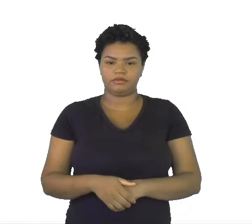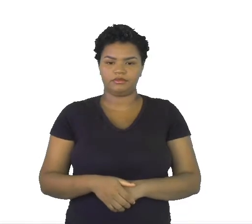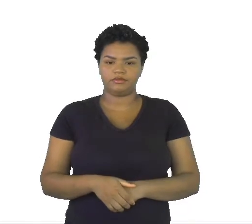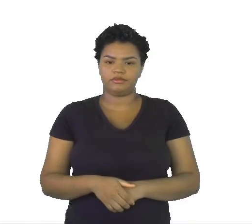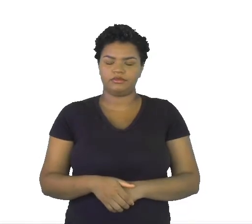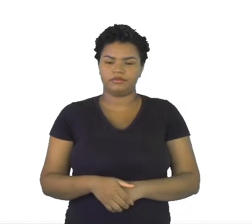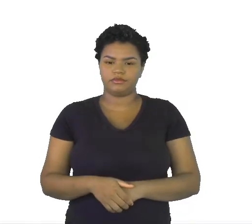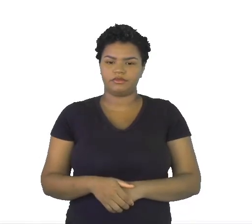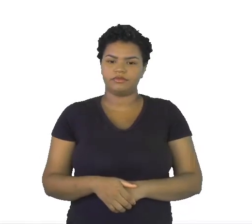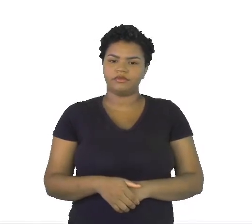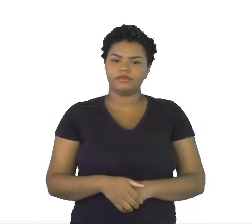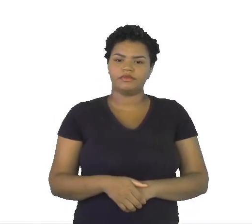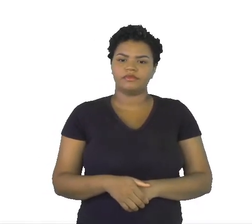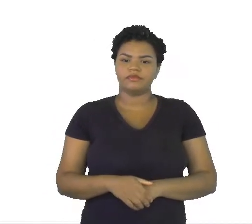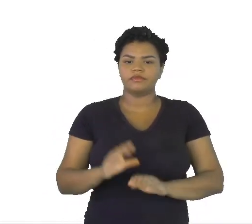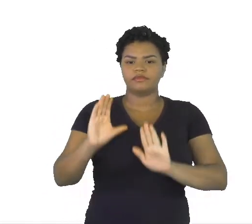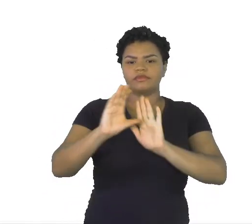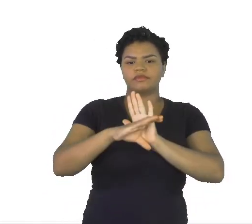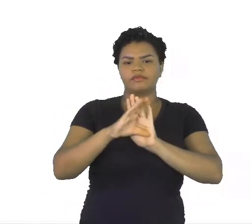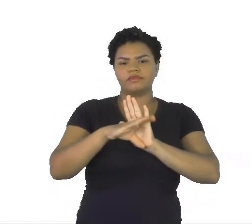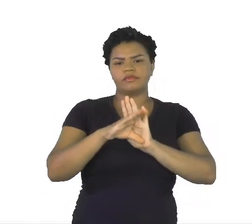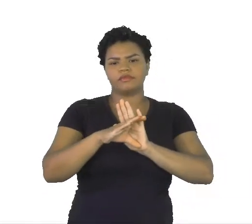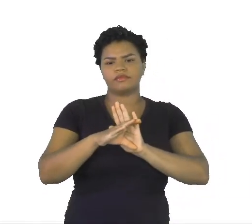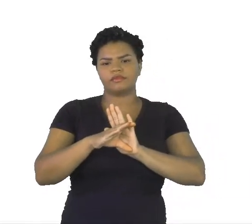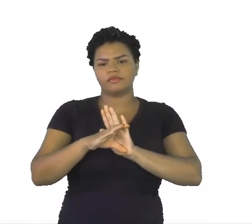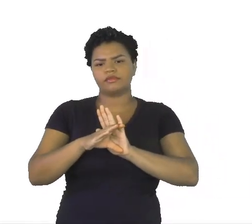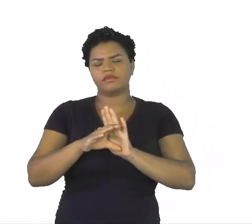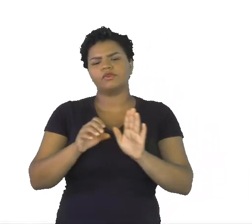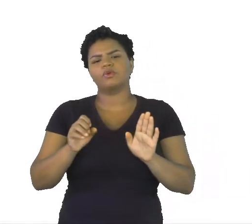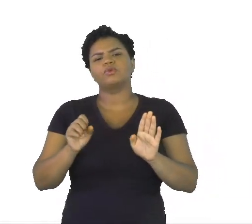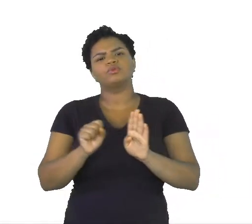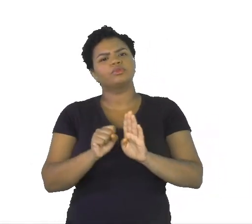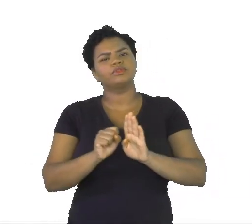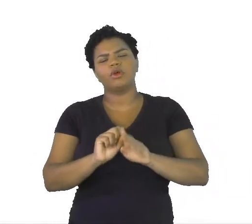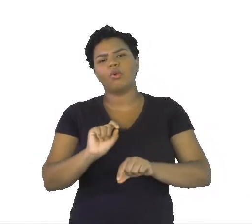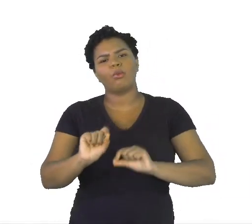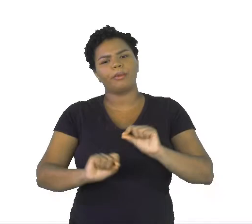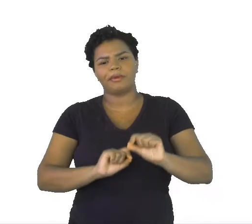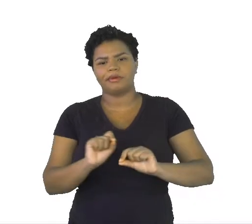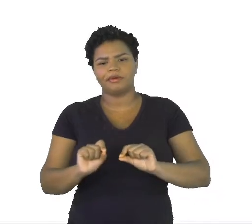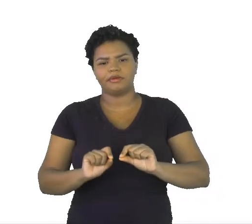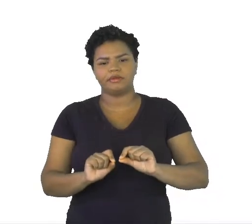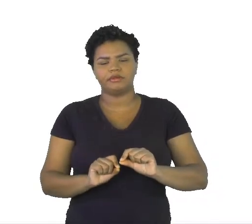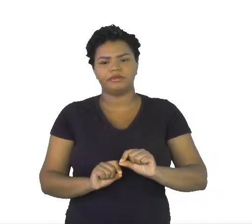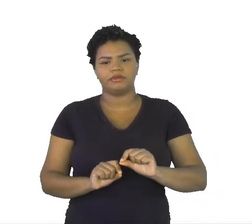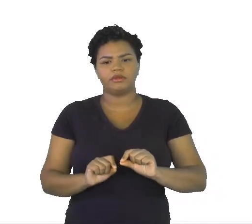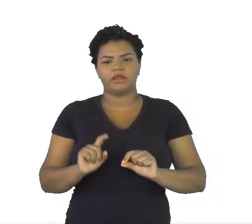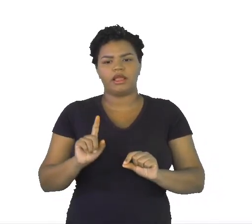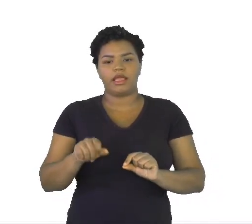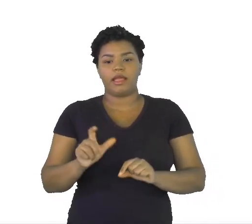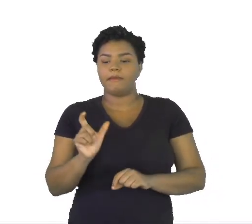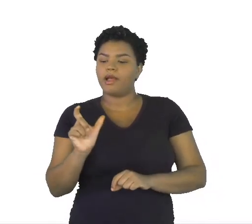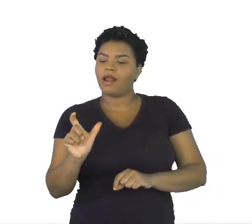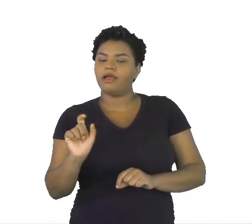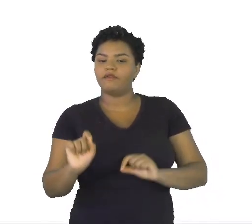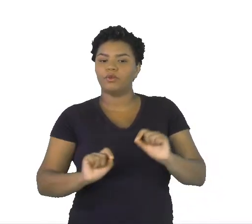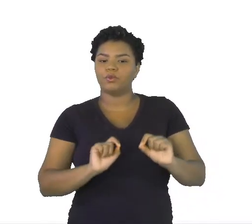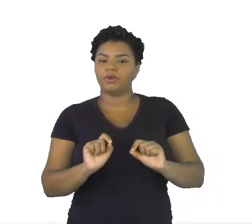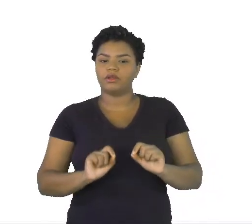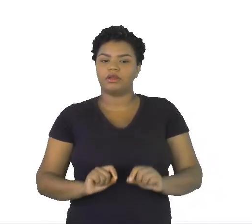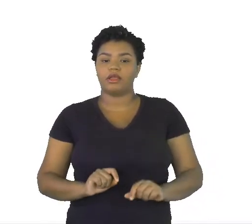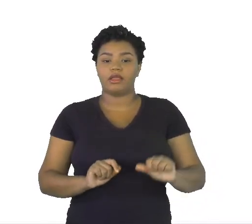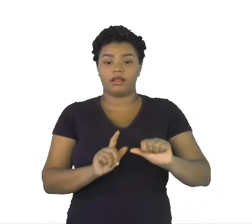Agora aqui o que é o conceito? O que é o substantivo? Substantivo é a palavra que, letra